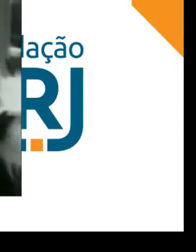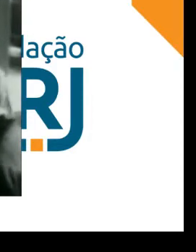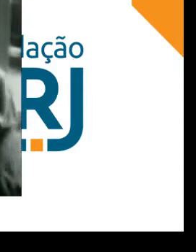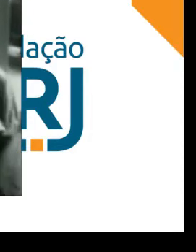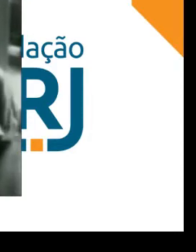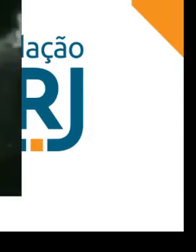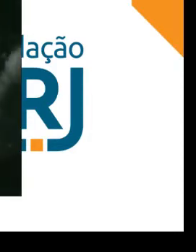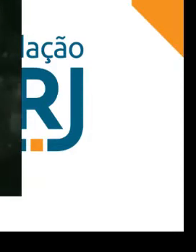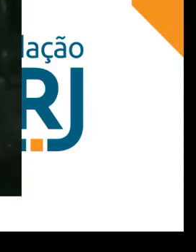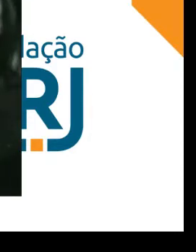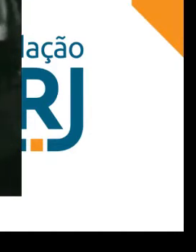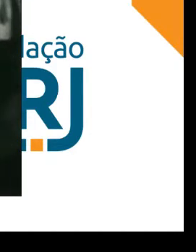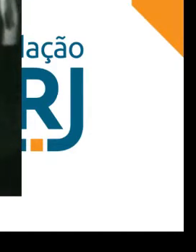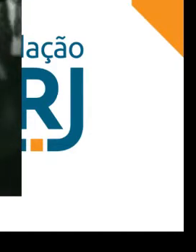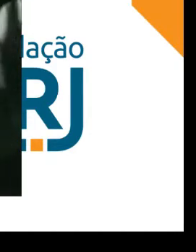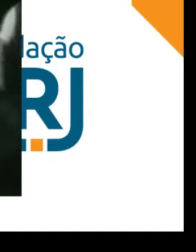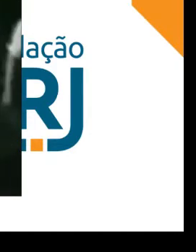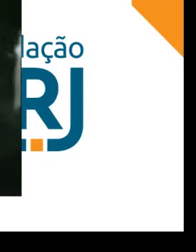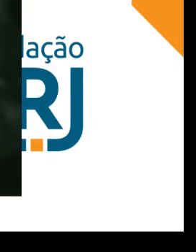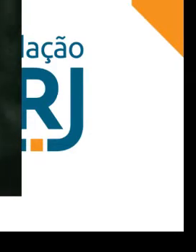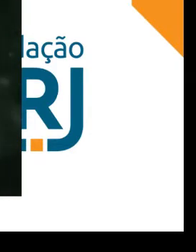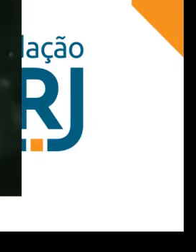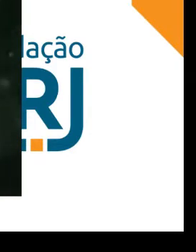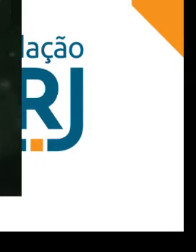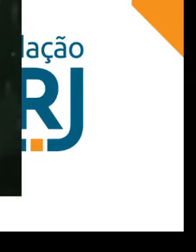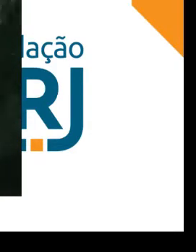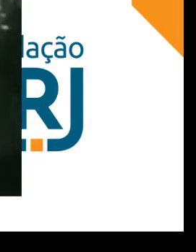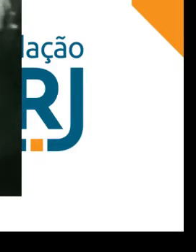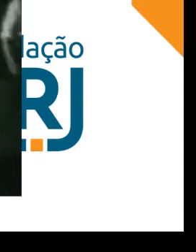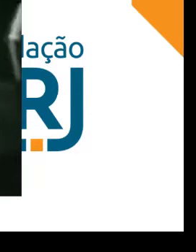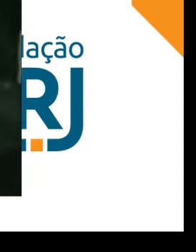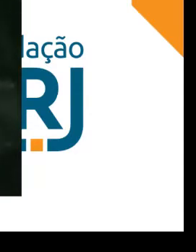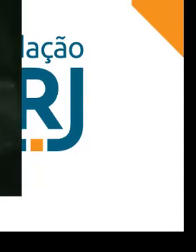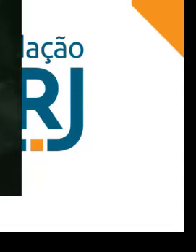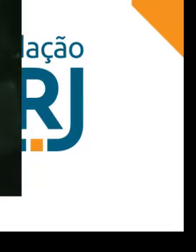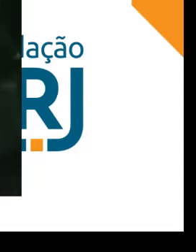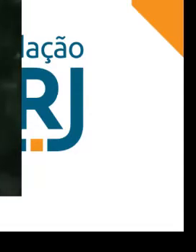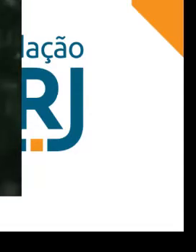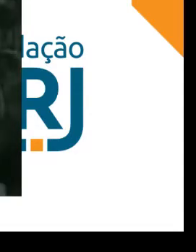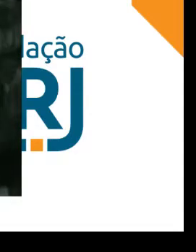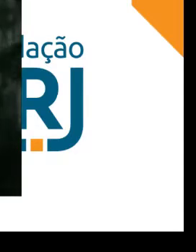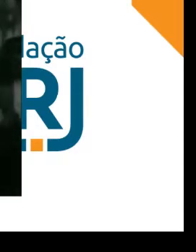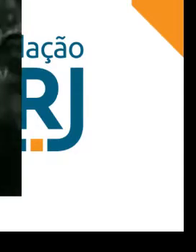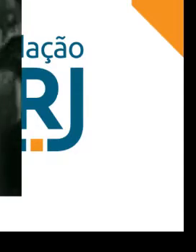Nunca uma alteração nos métodos de trabalho produzira tanta riqueza e também tanta alienação e conflito.